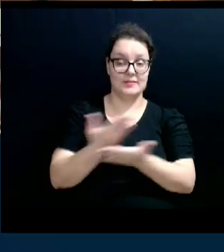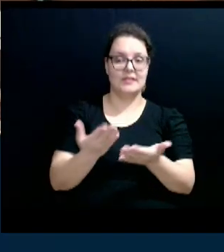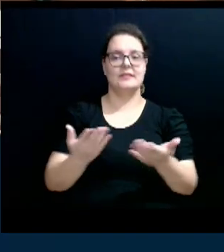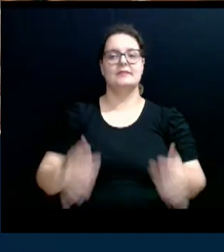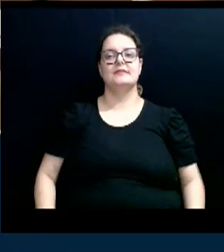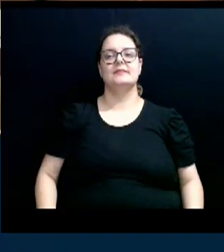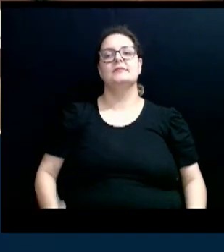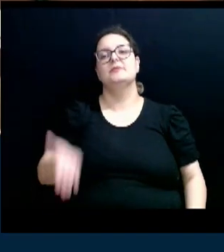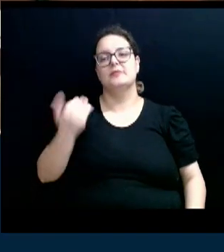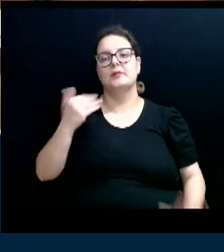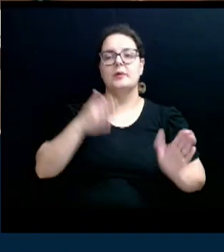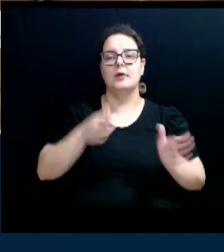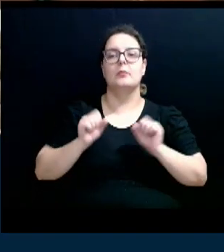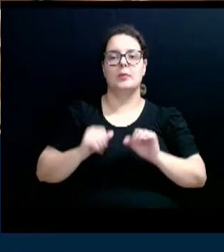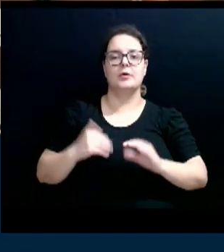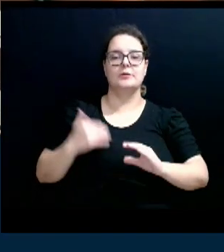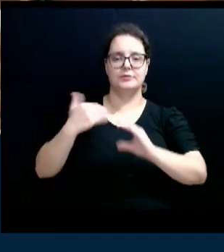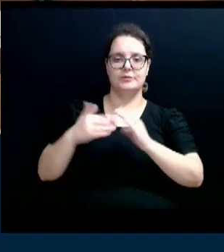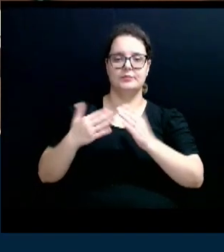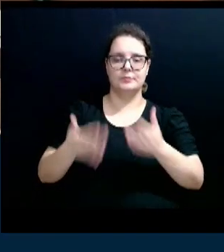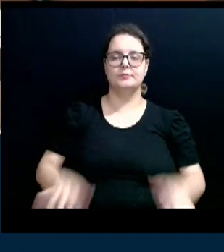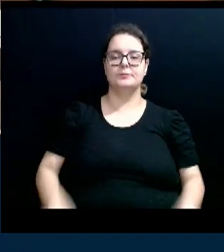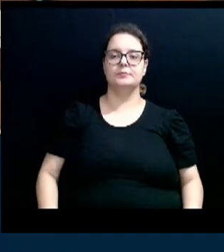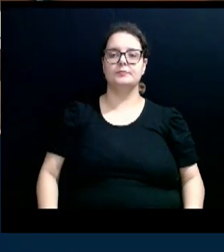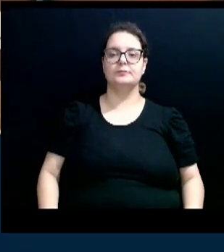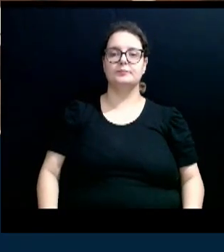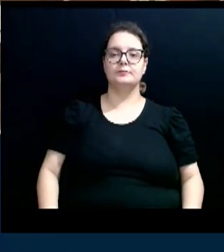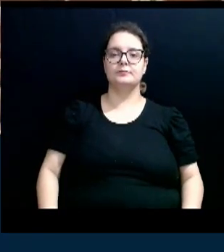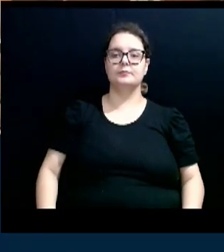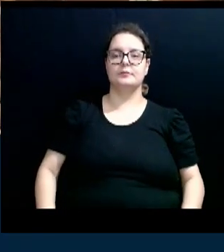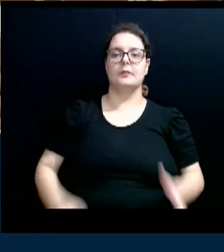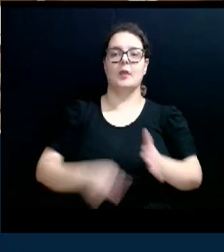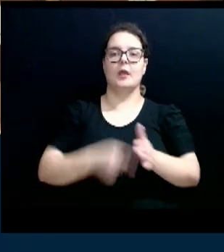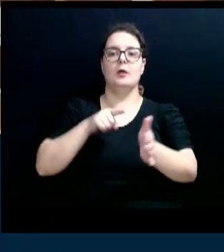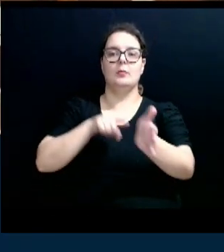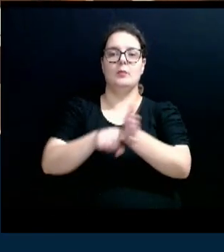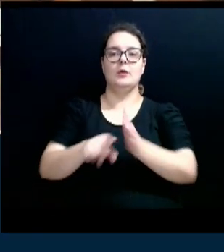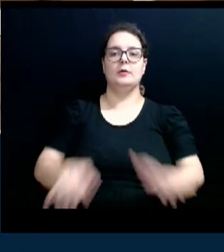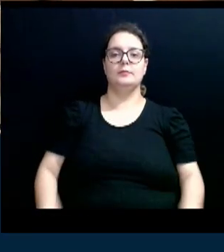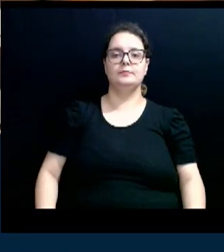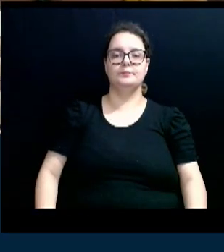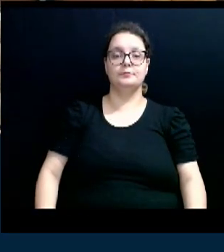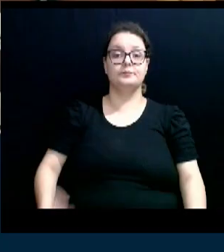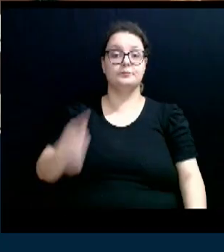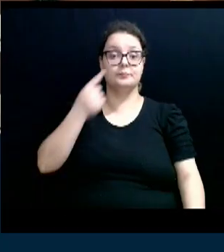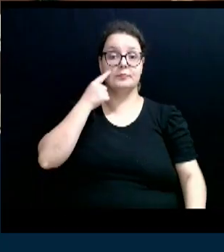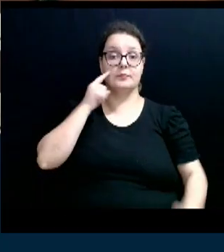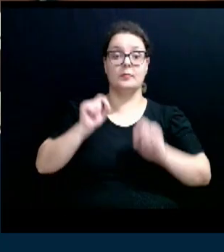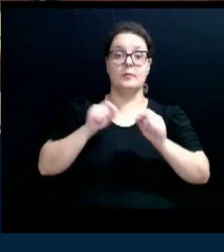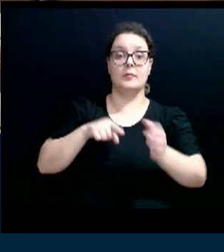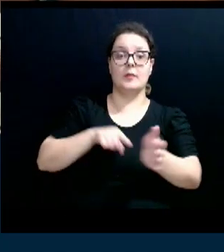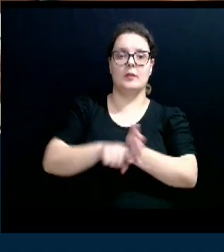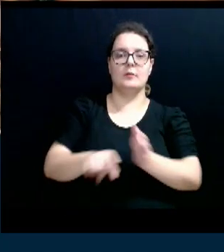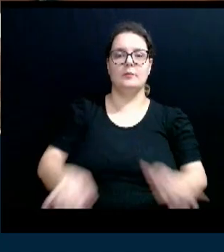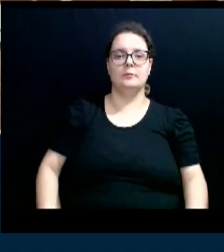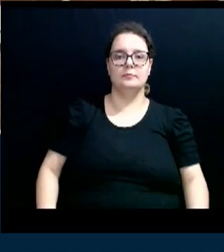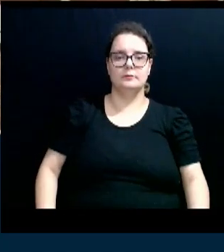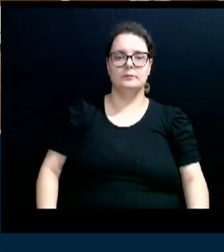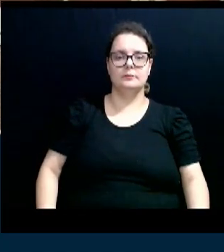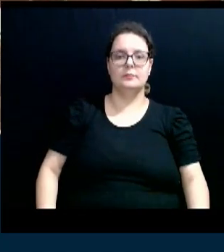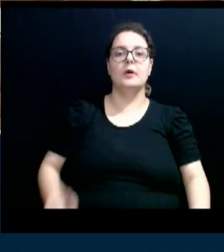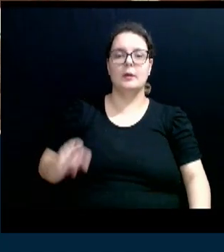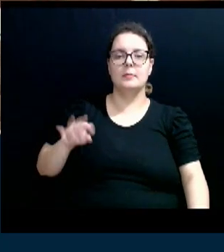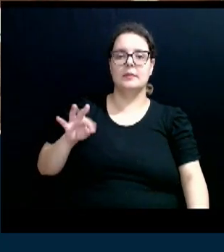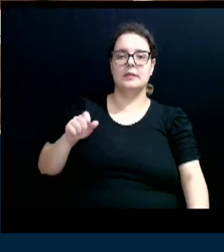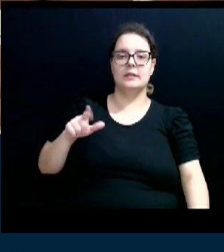pode colocar para a gente, por favor? A primeira pergunta na tela, vamos ver para quem é a pergunta e o que fala. É para Thalita, vamos lá. O